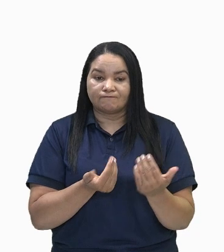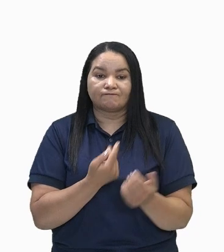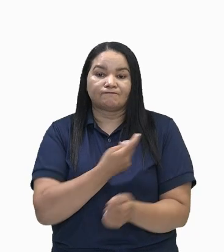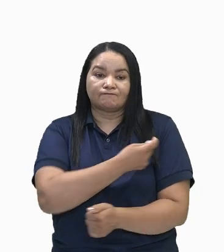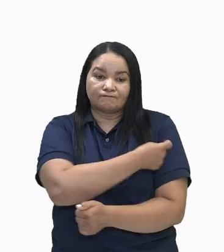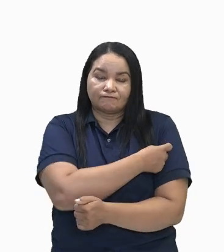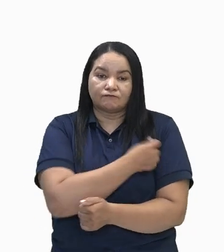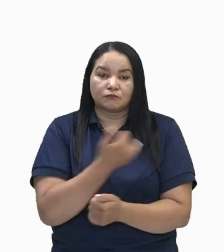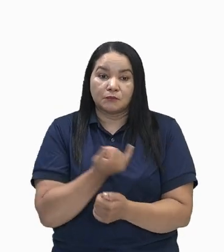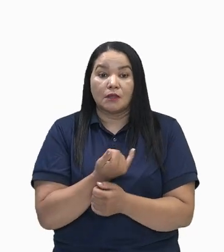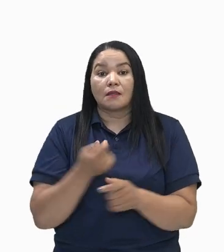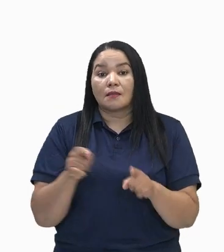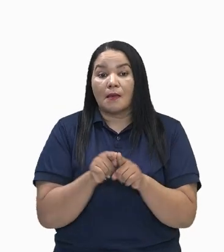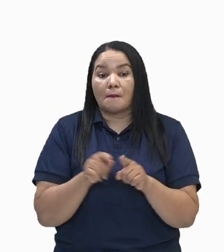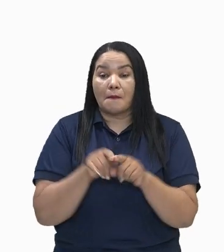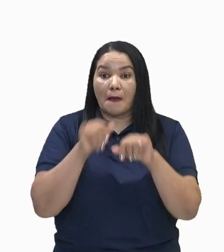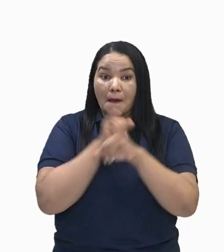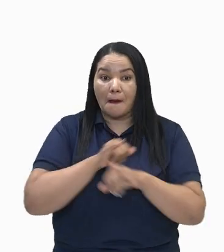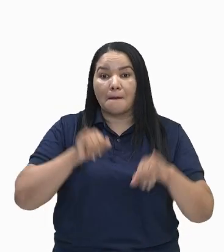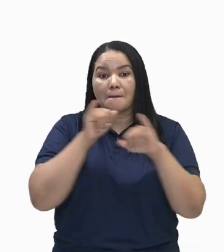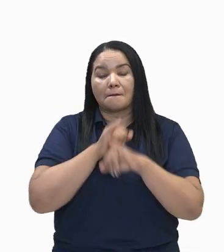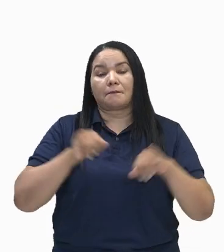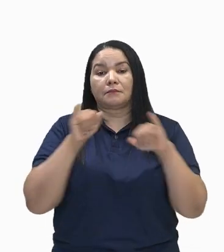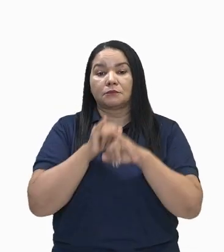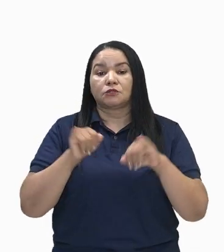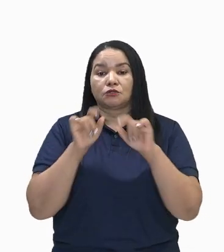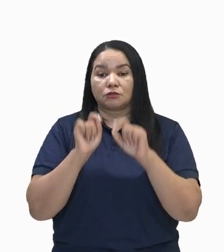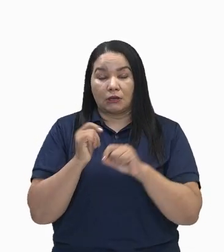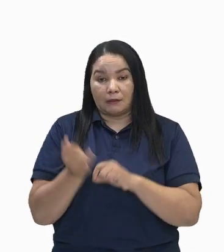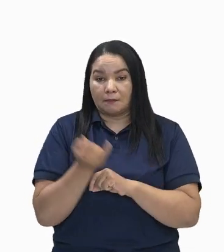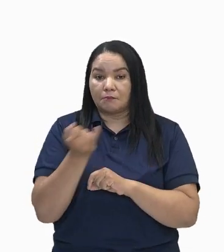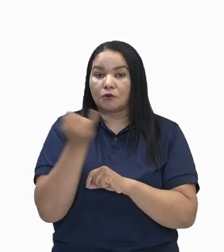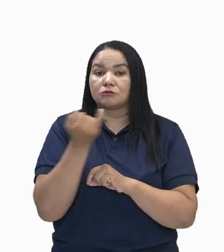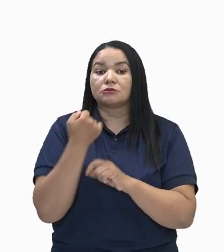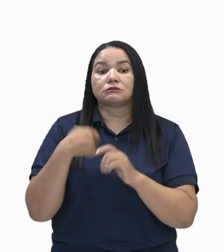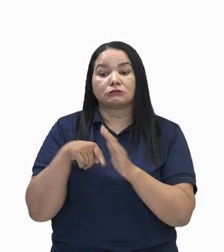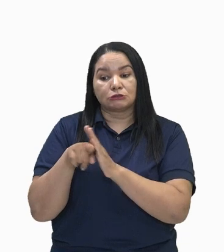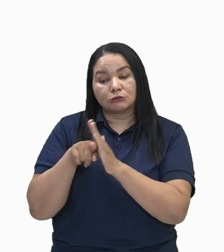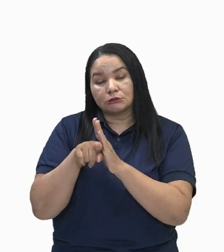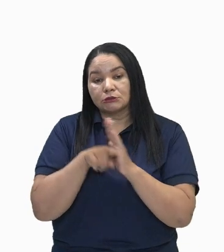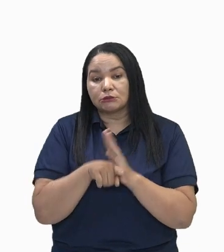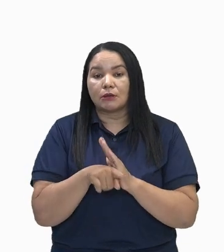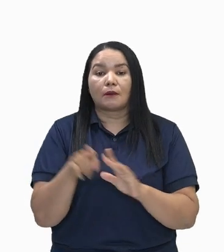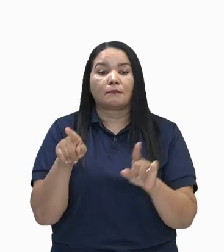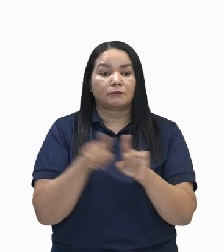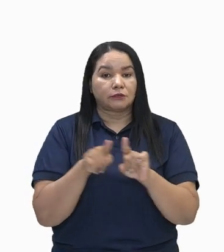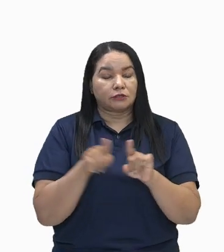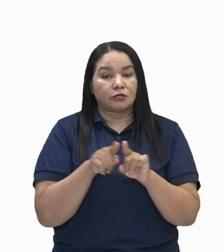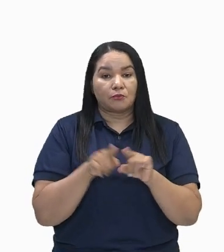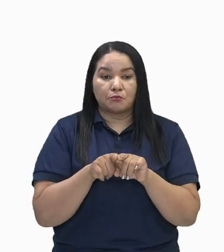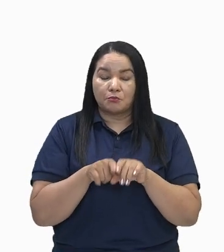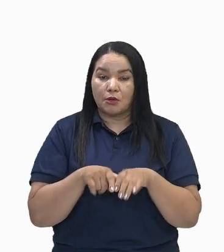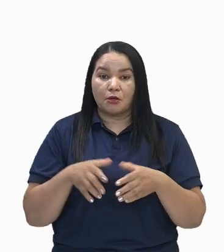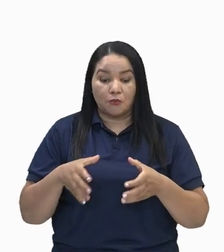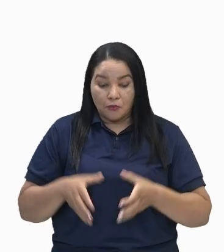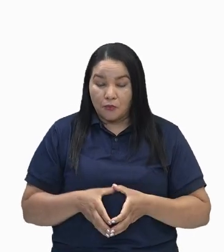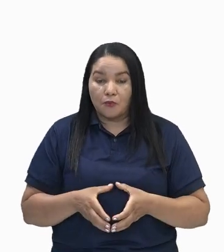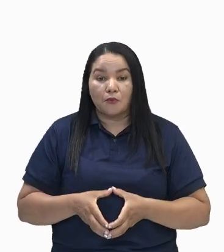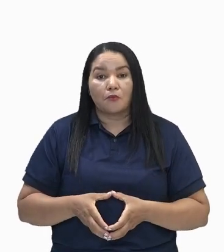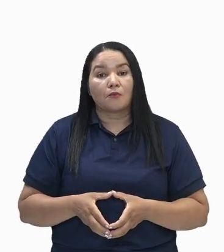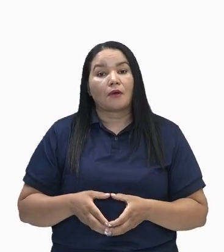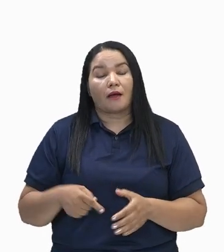campanhas de conscientização sobre a importância do exame Papa Nicolau. Você, mulher,